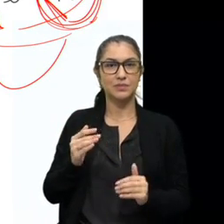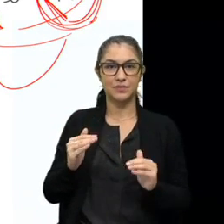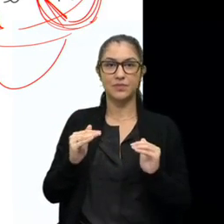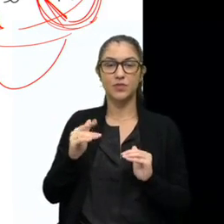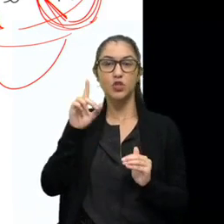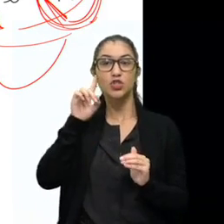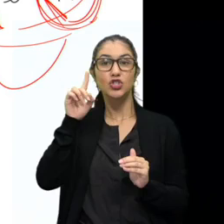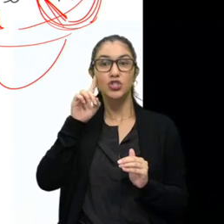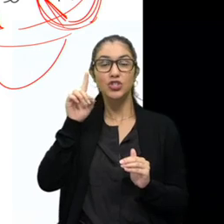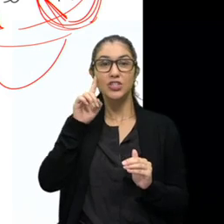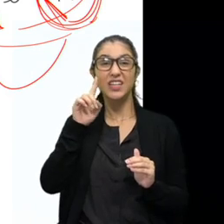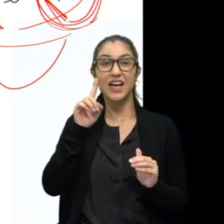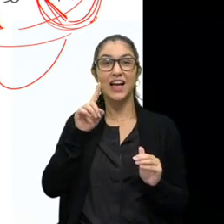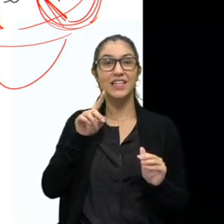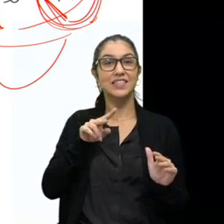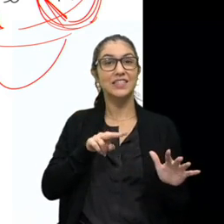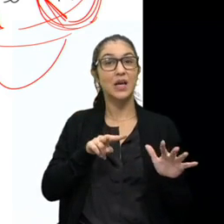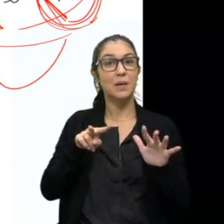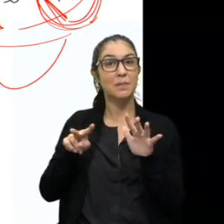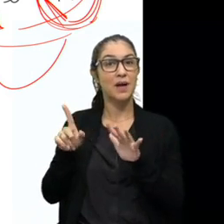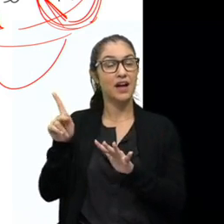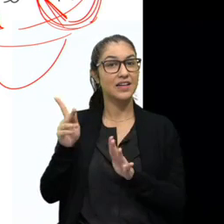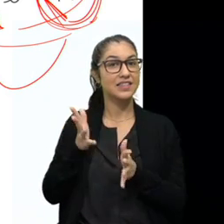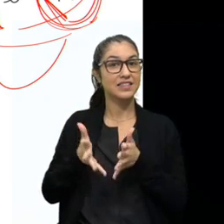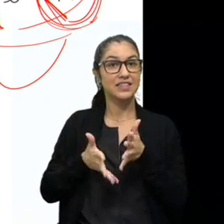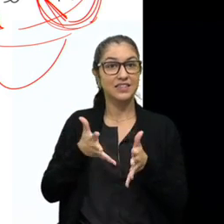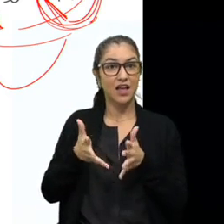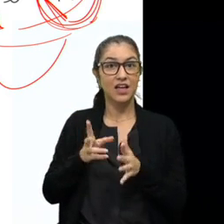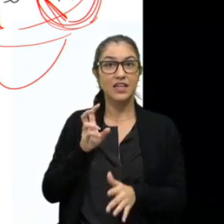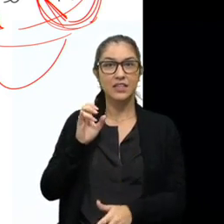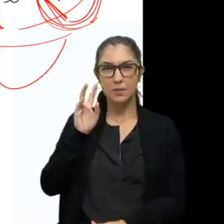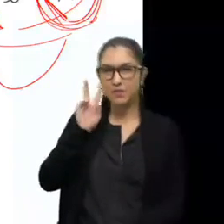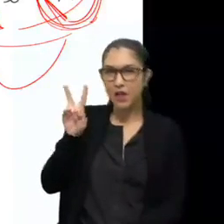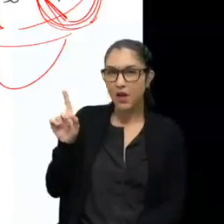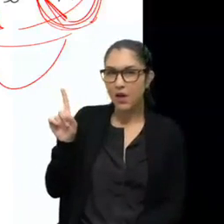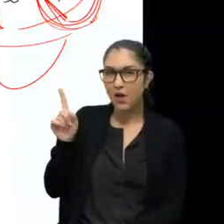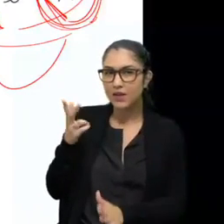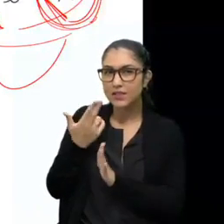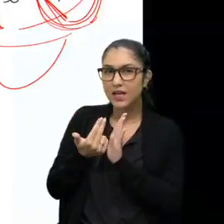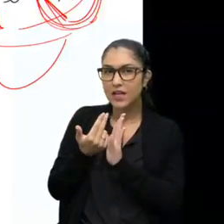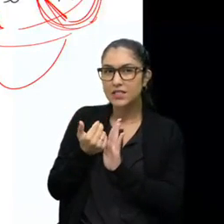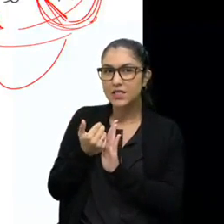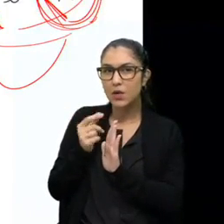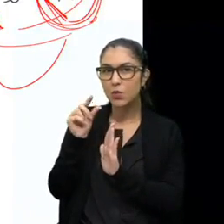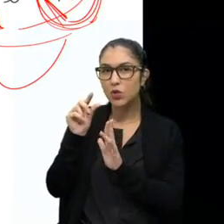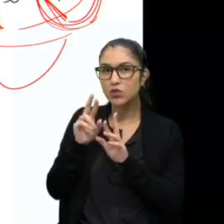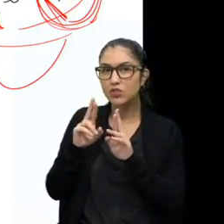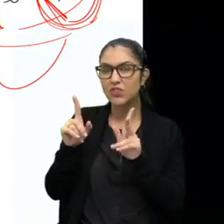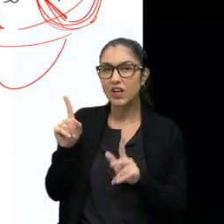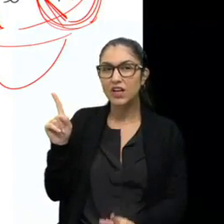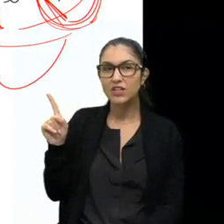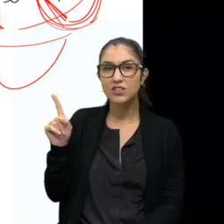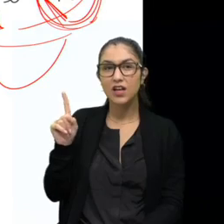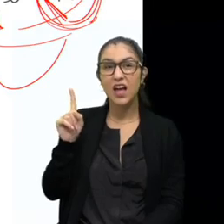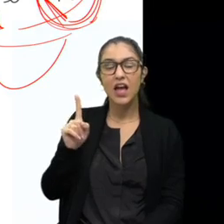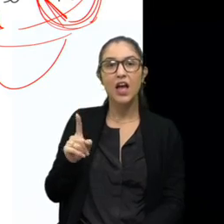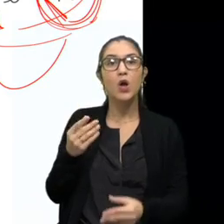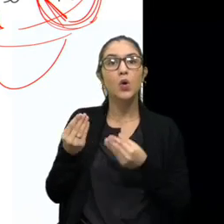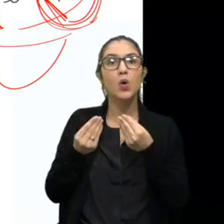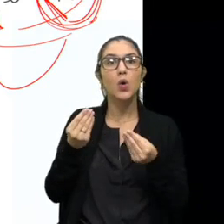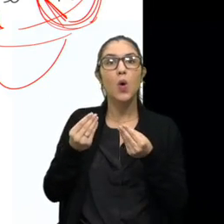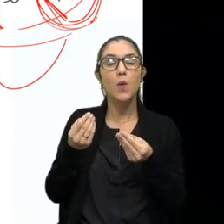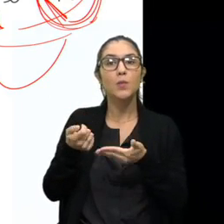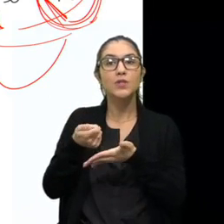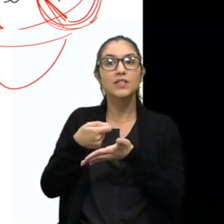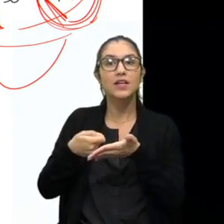tem os dias da semana em língua de sinais. E se você observar um desenho um pouquinho diferente aqui, é a escrita da